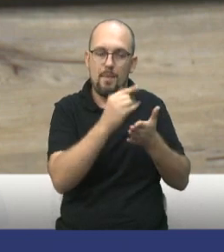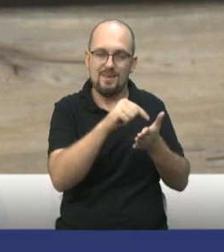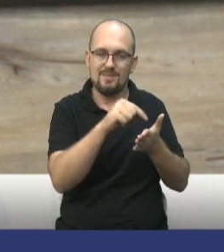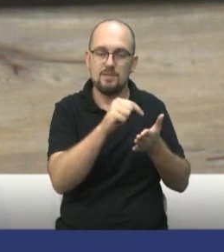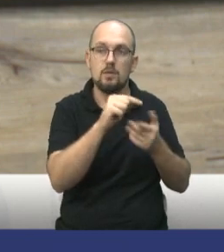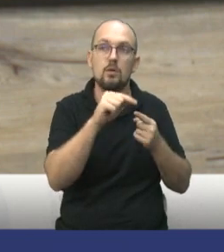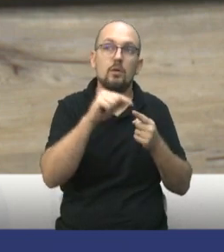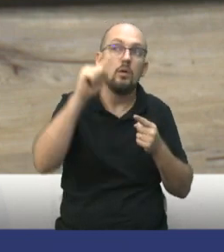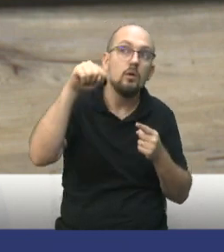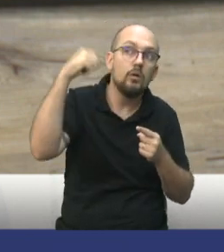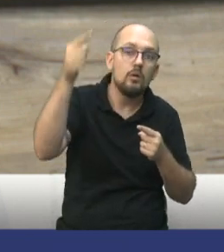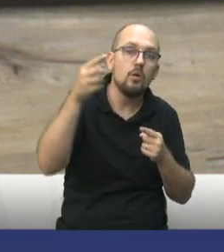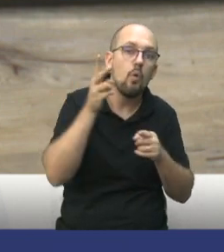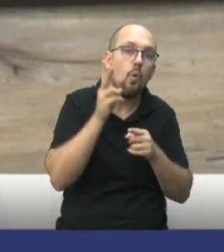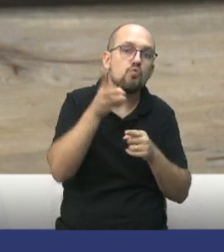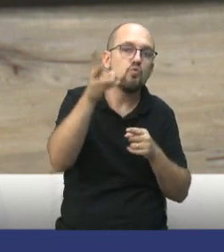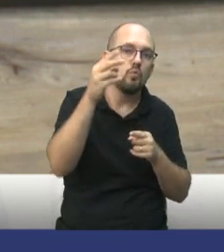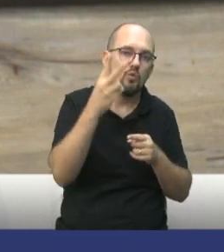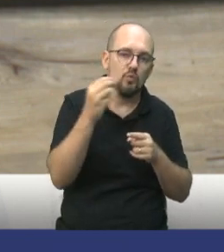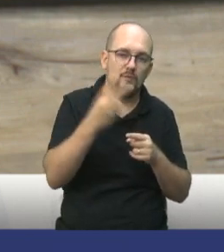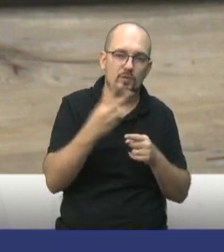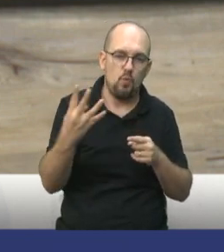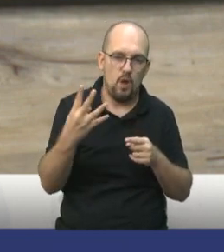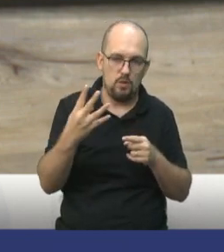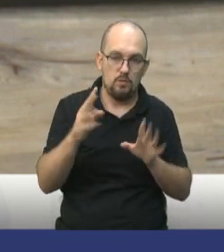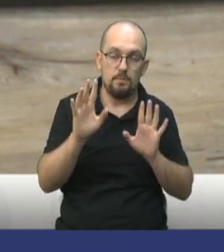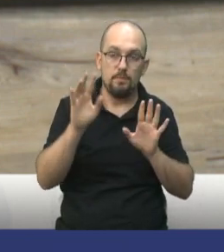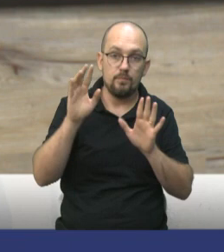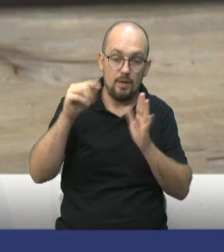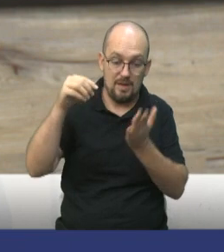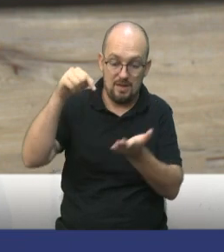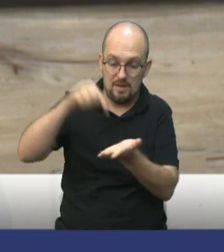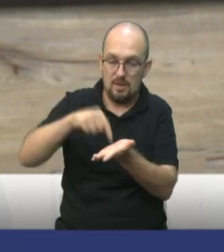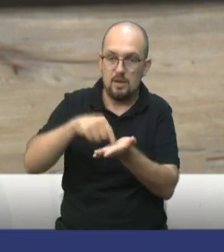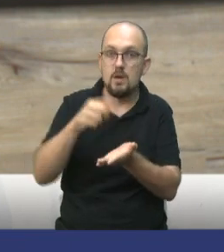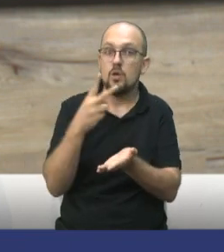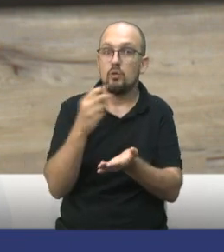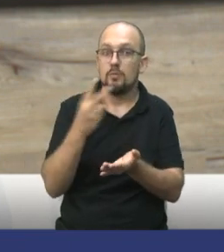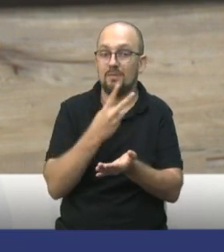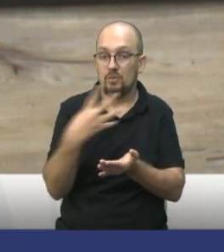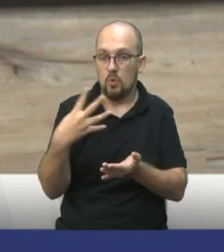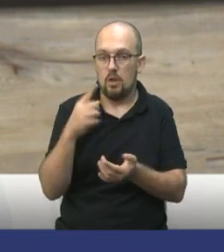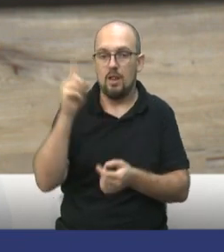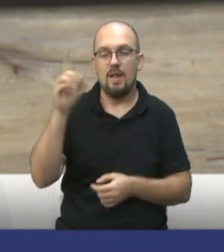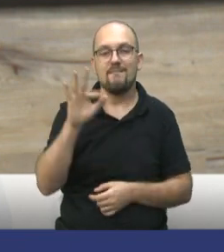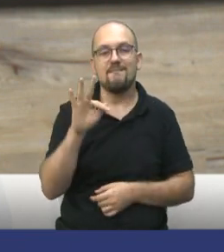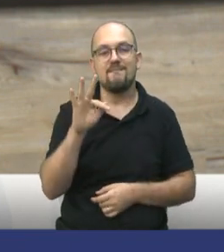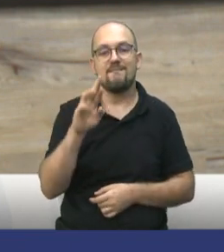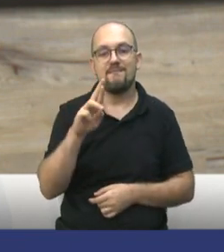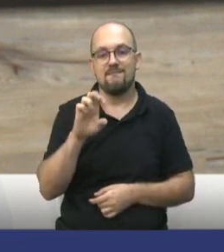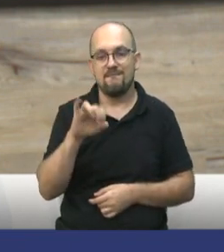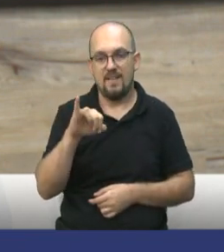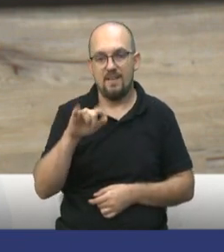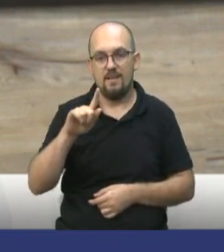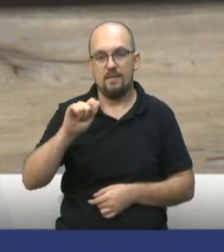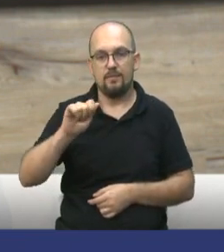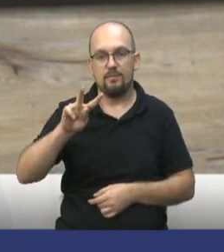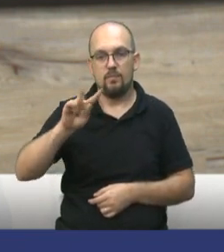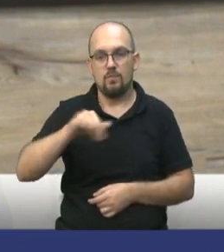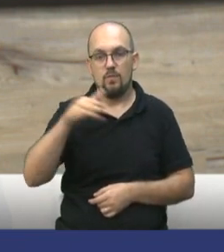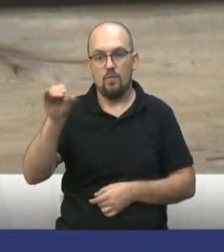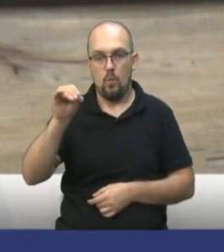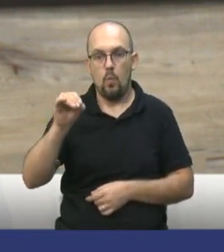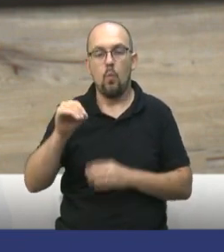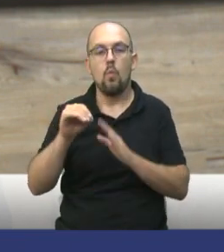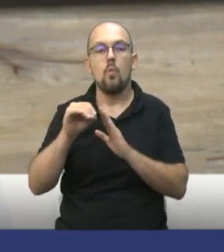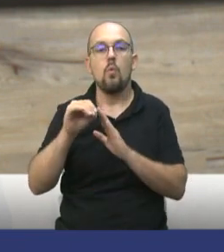continuando no ano 24. Mas para 24, no residencial Frei Galvão, no Jardim Frei Galvão, a programação